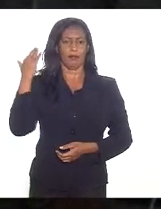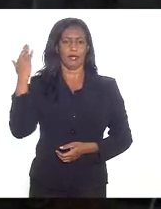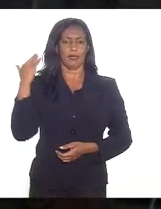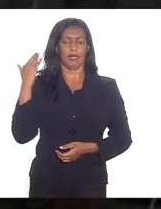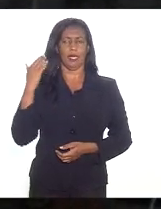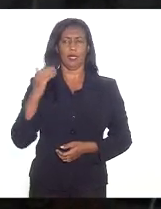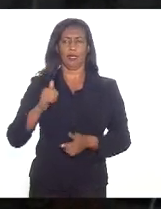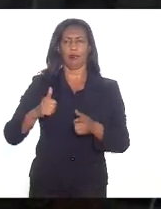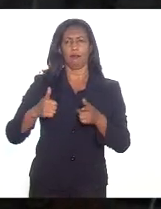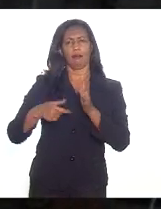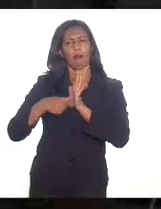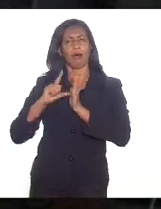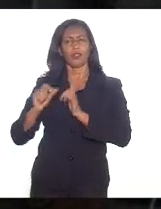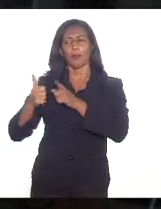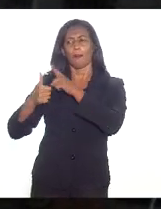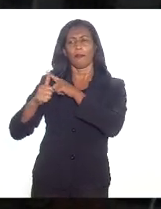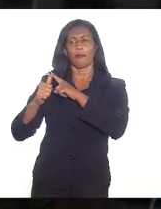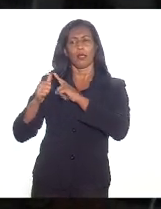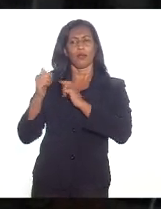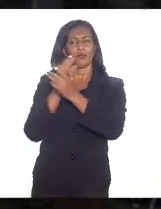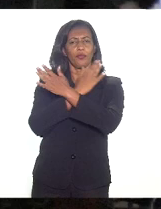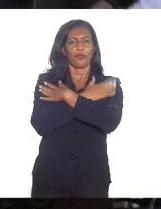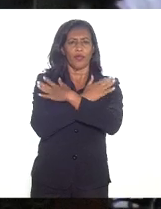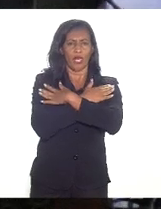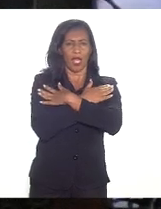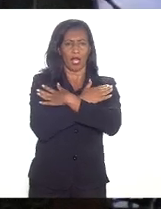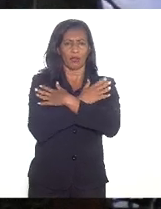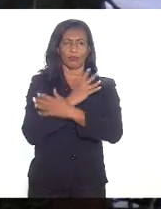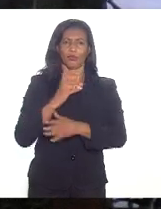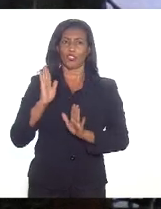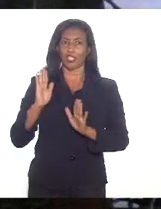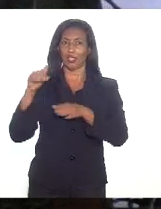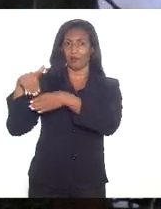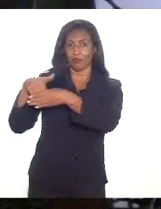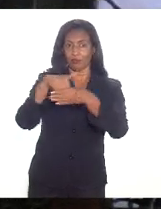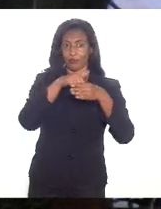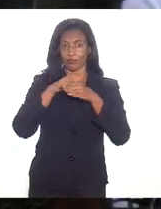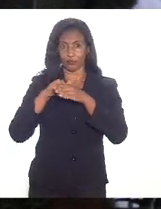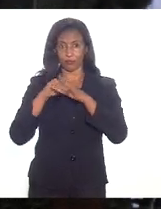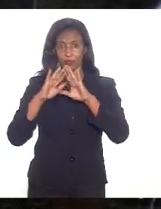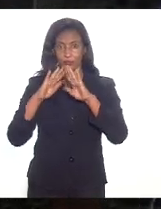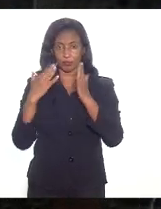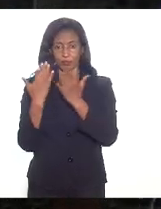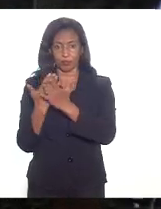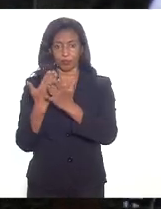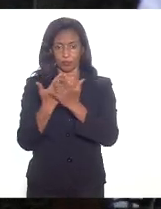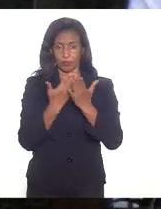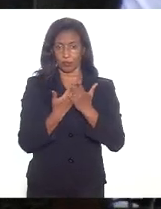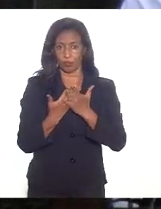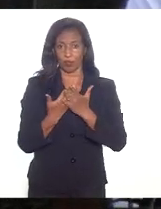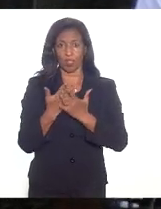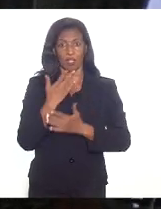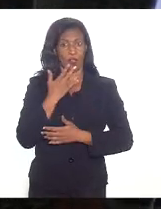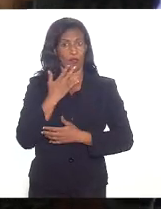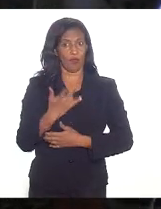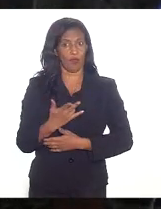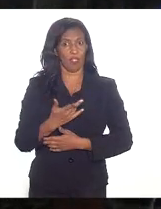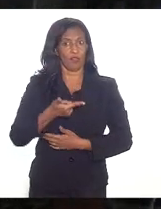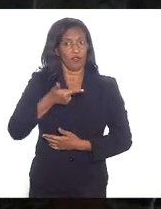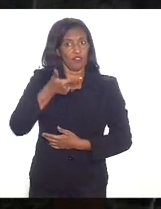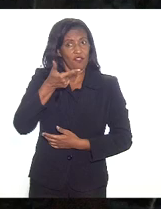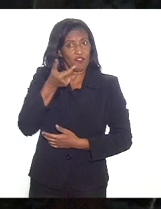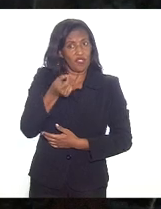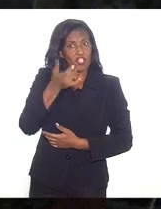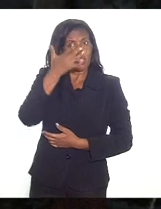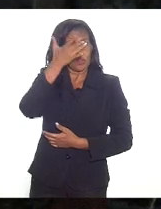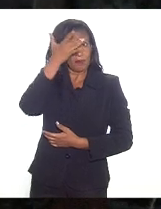primeiro feriado, tinha uma votação sobre as escolas, e eu pedi para que fosse ocupado 20 pessoas por